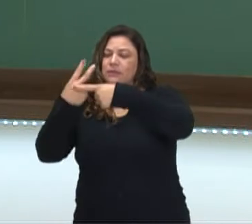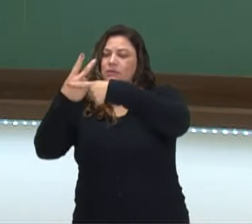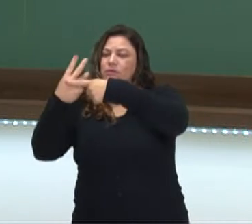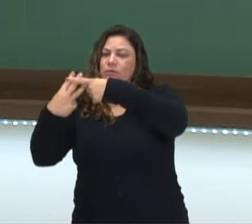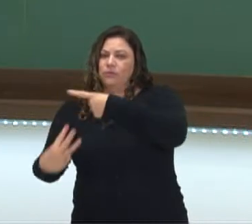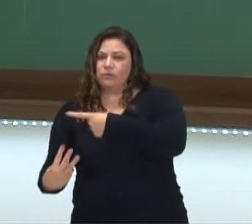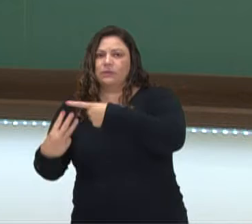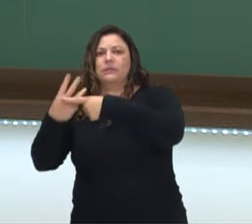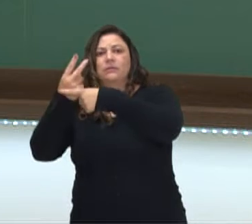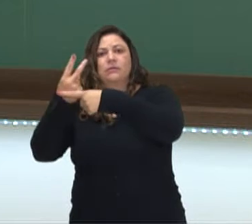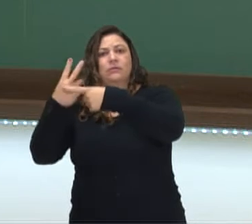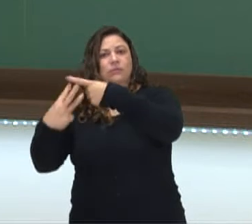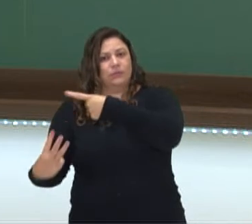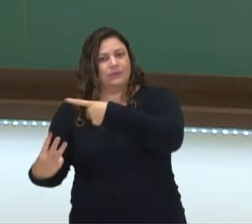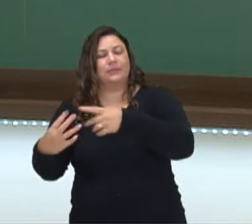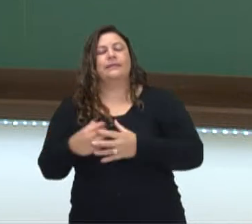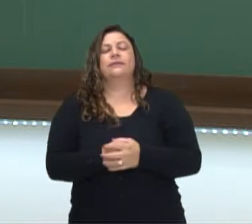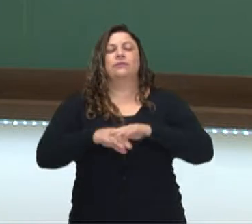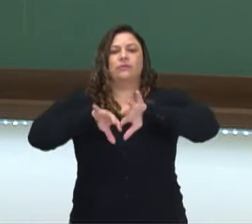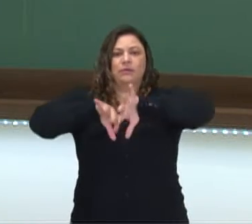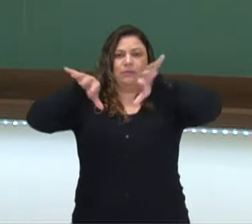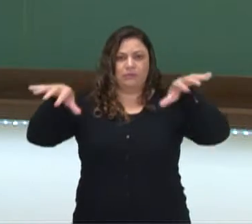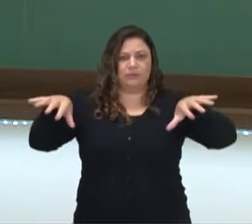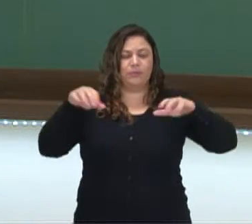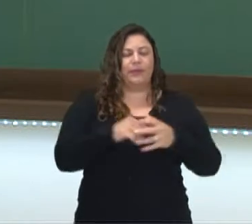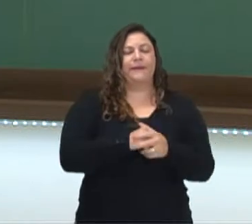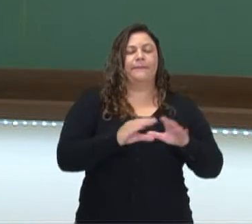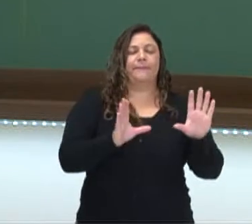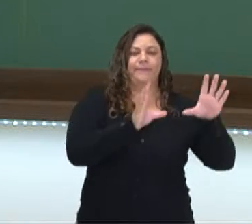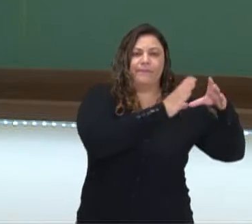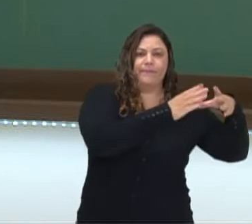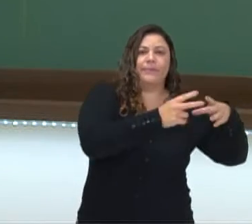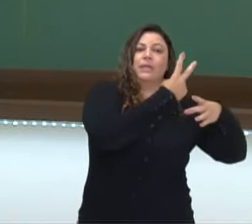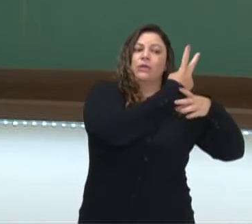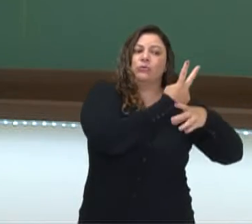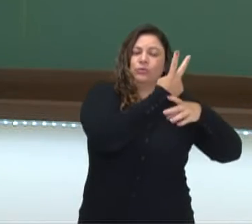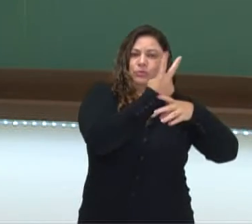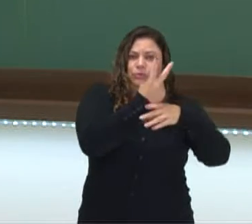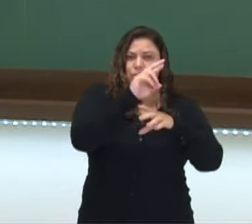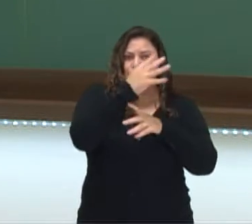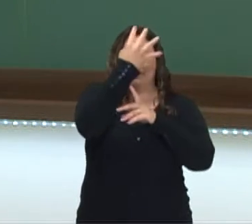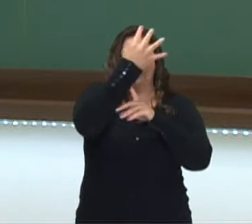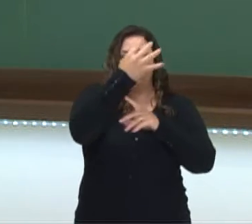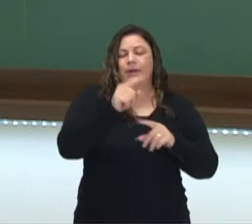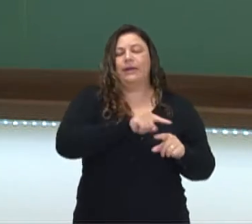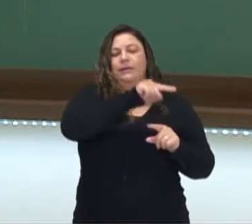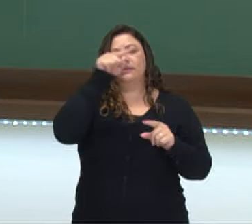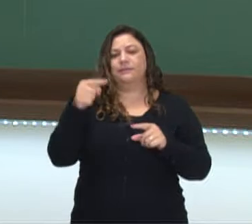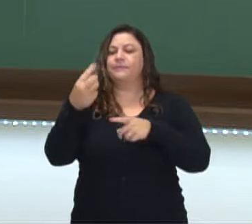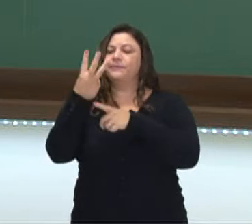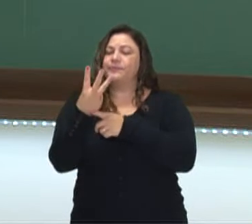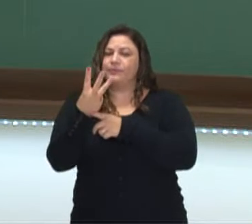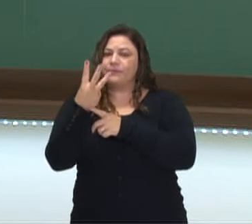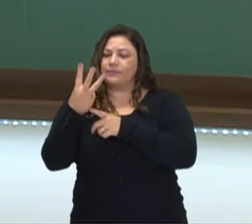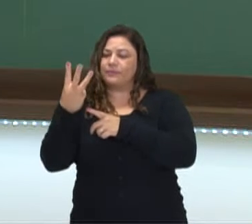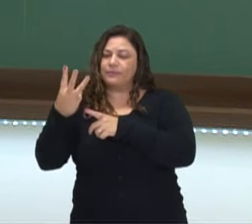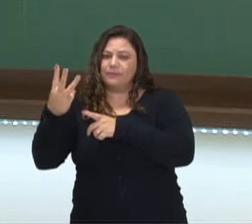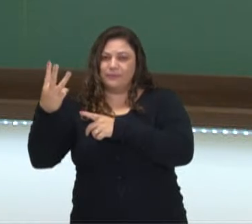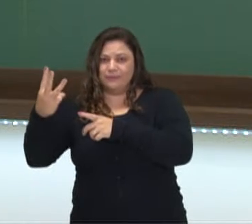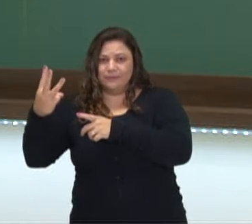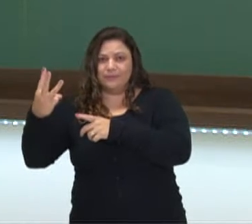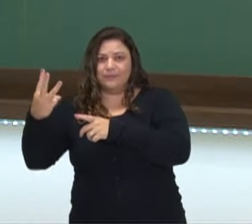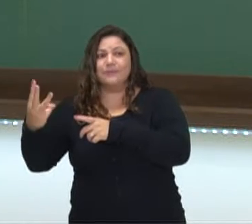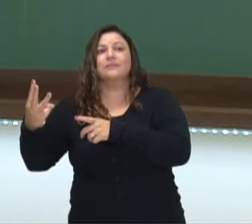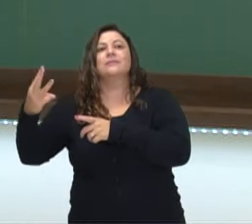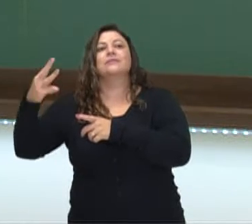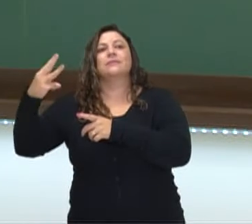terços. Então, é a mesma coisa aqui. 2 vezes 2 vezes 2 vezes 2, que é 2 à quarta. E 3 vezes 3 vezes